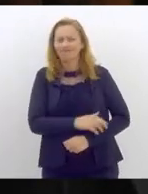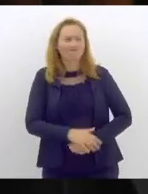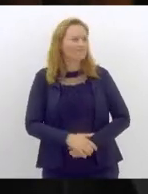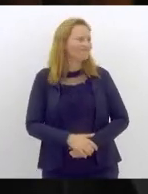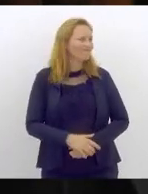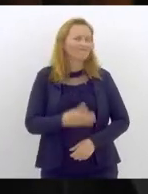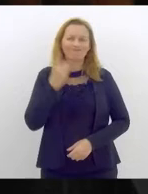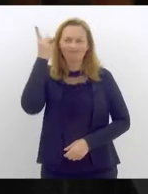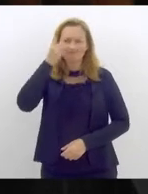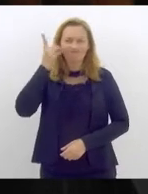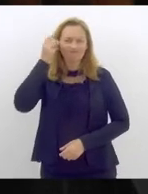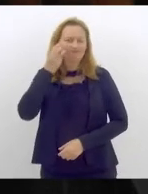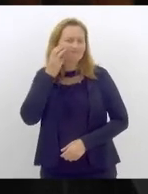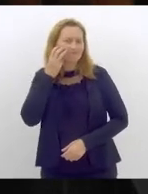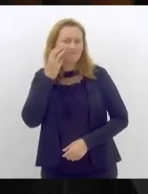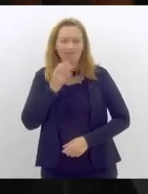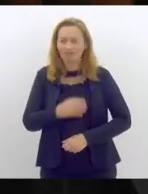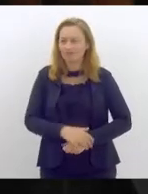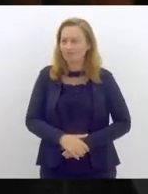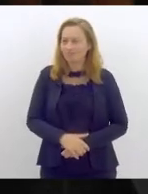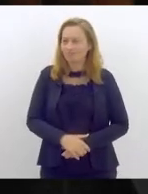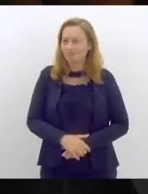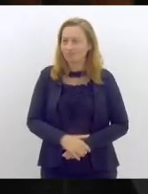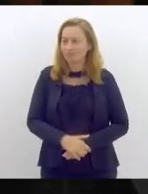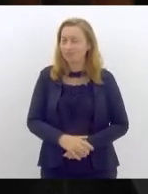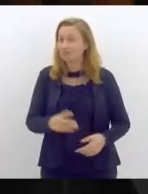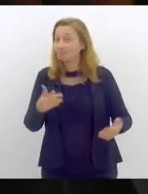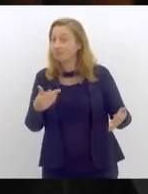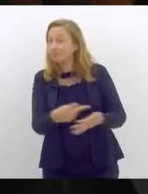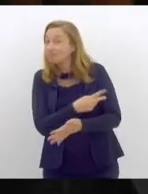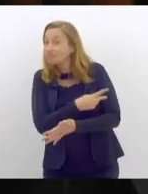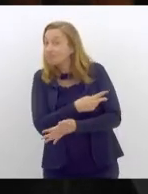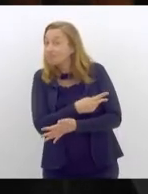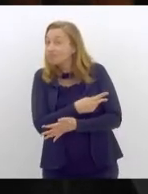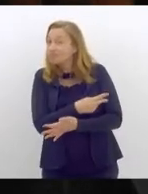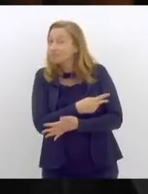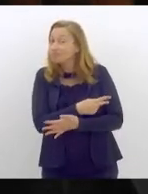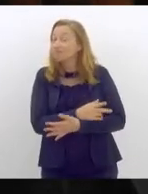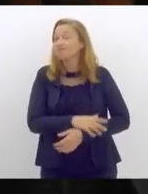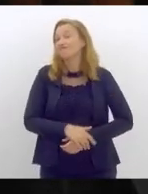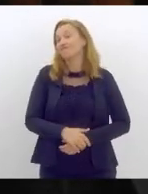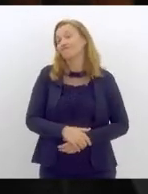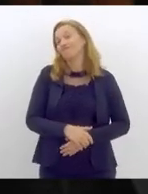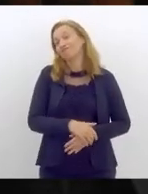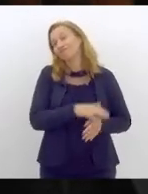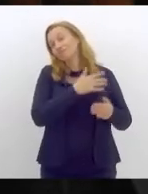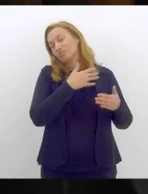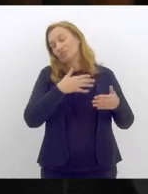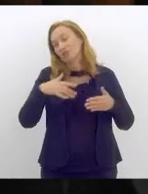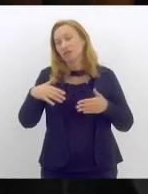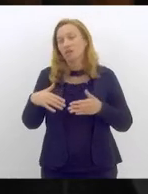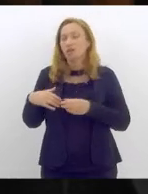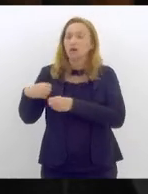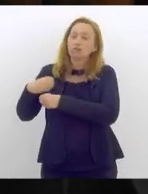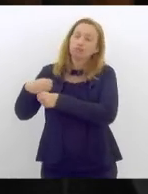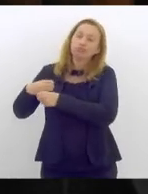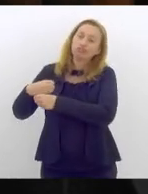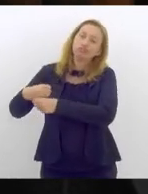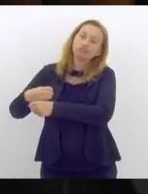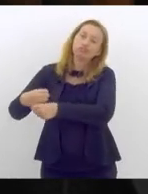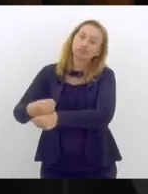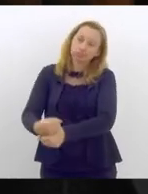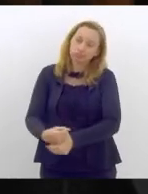Deputado Valdete Carneiro que vem acontecendo ao longo dos anos